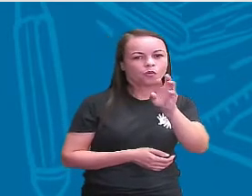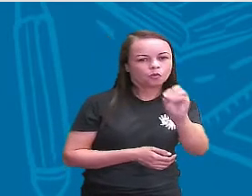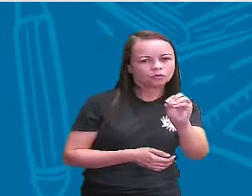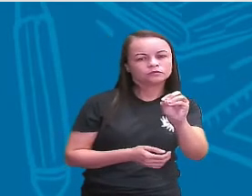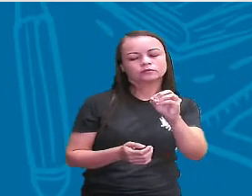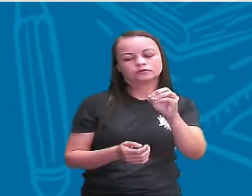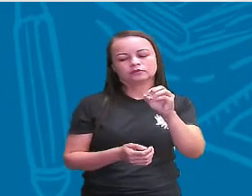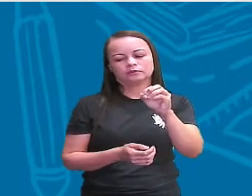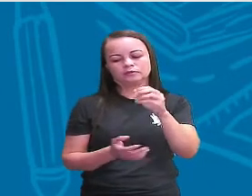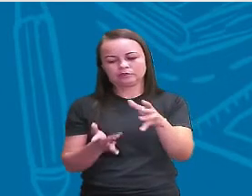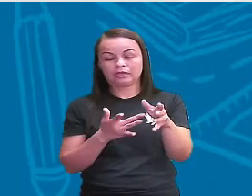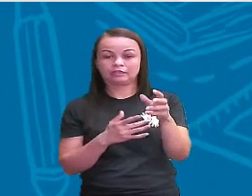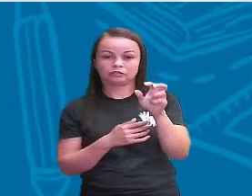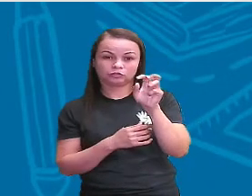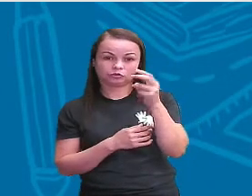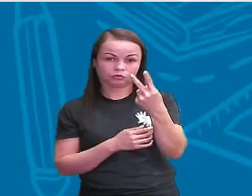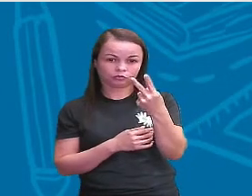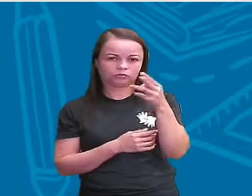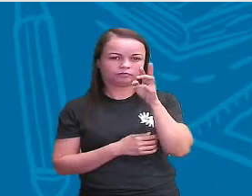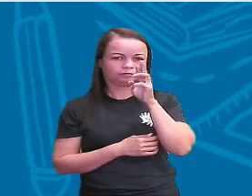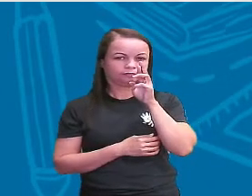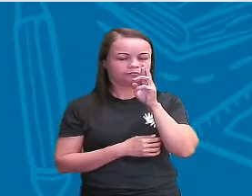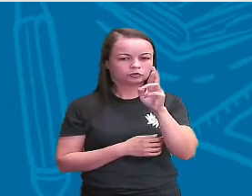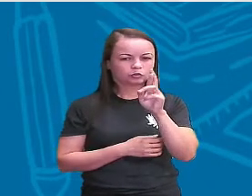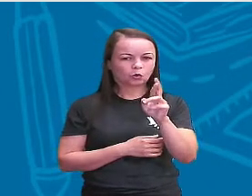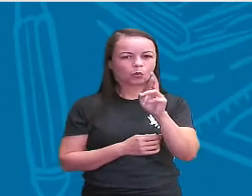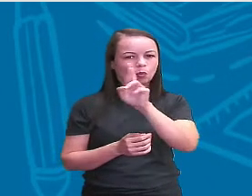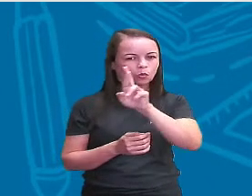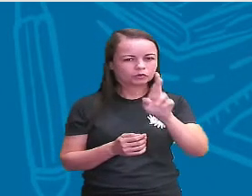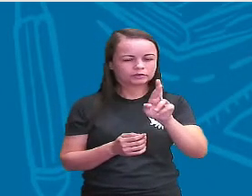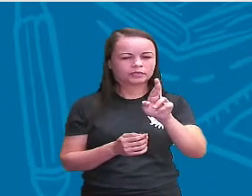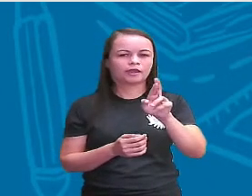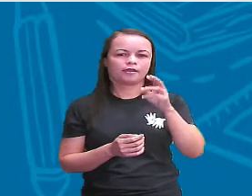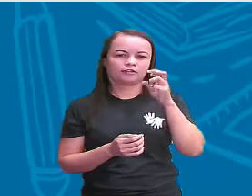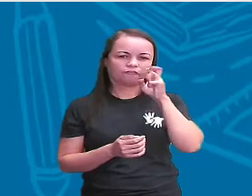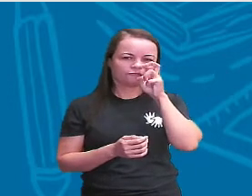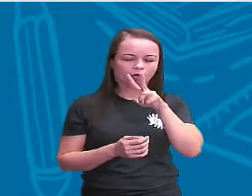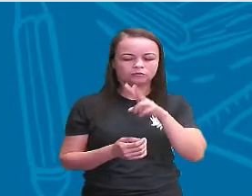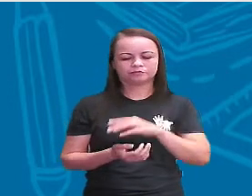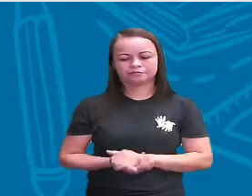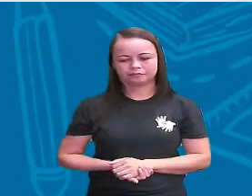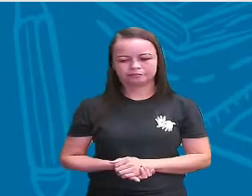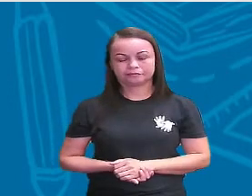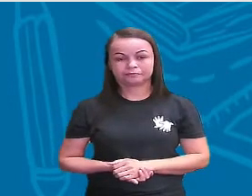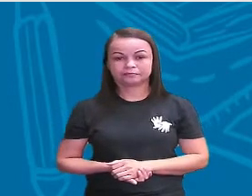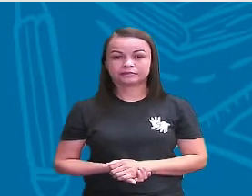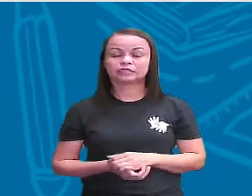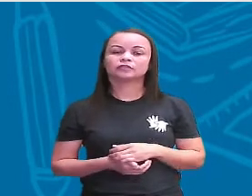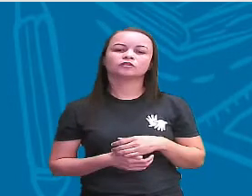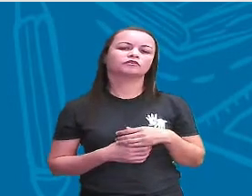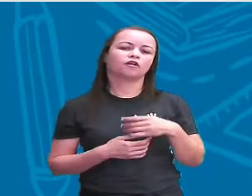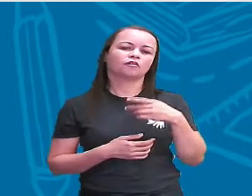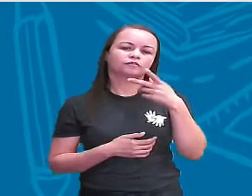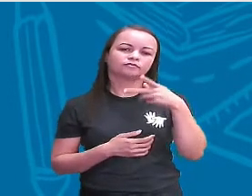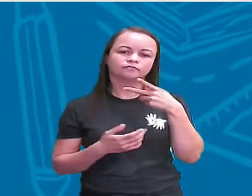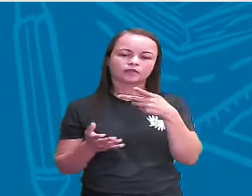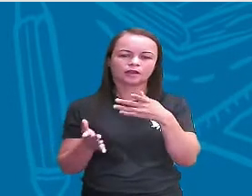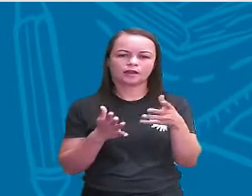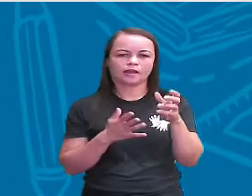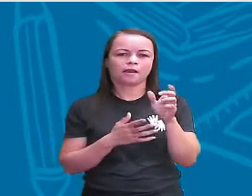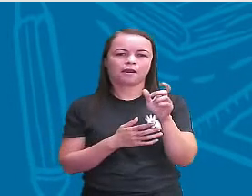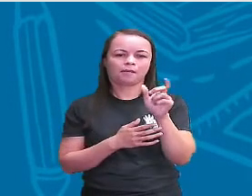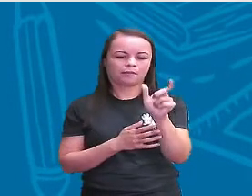senão ficaria zorro, tá? Tá entendendo, não é isso? Então é isso, pessoal, é só falar a palavra para